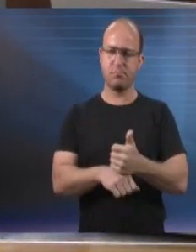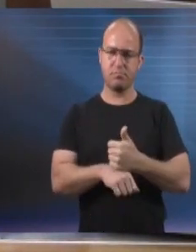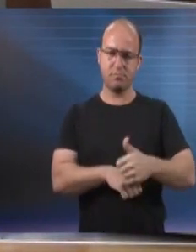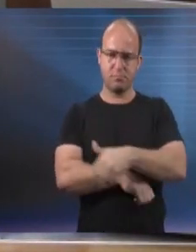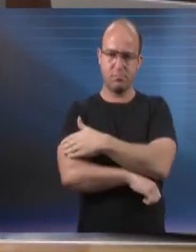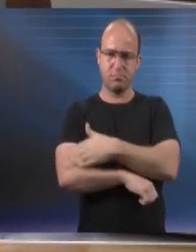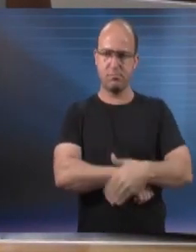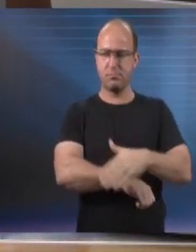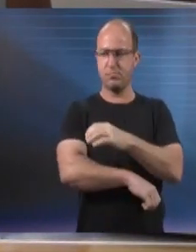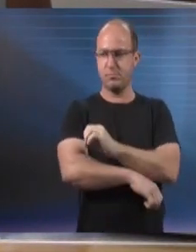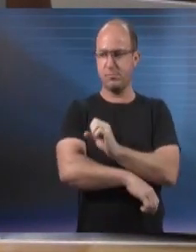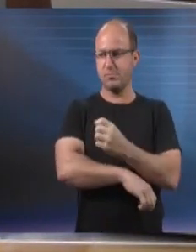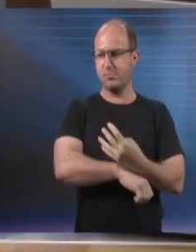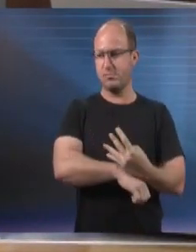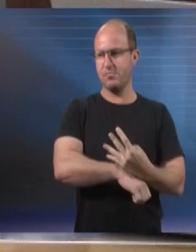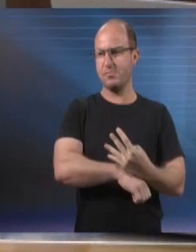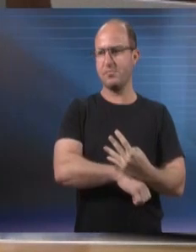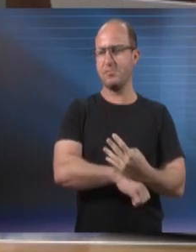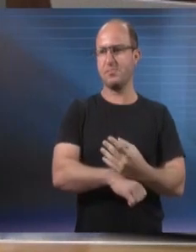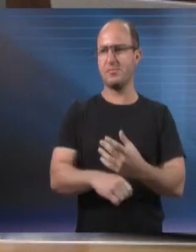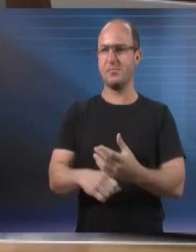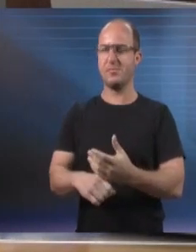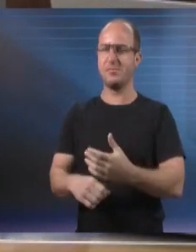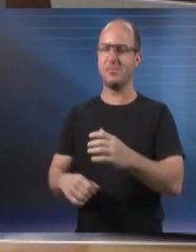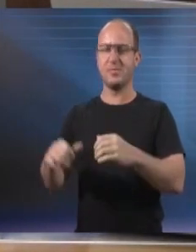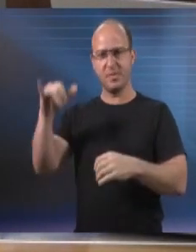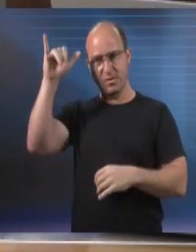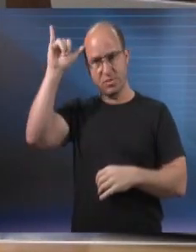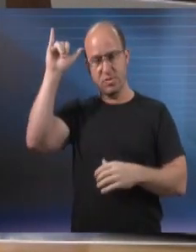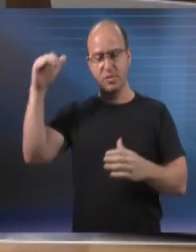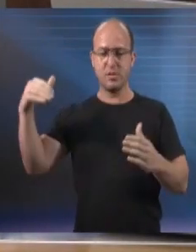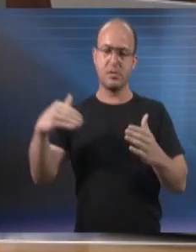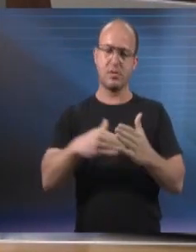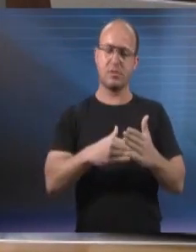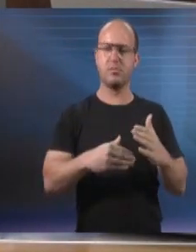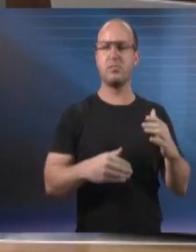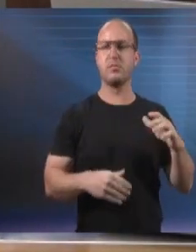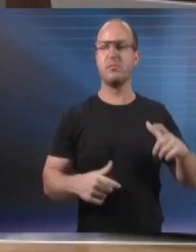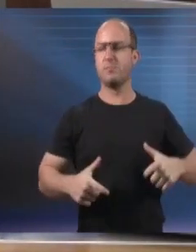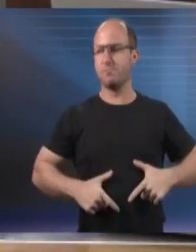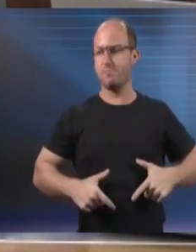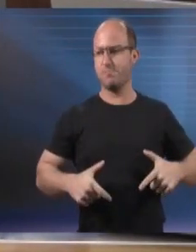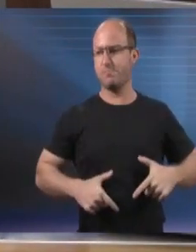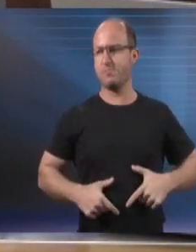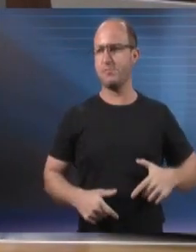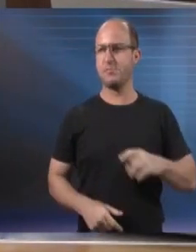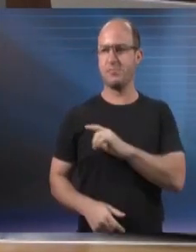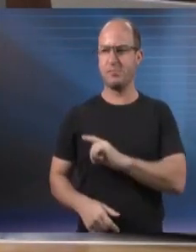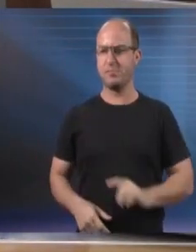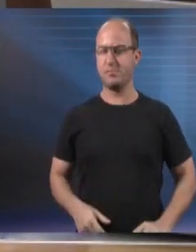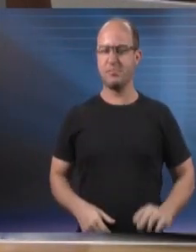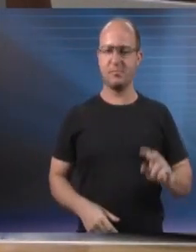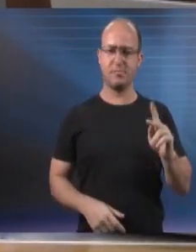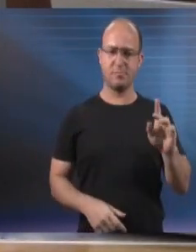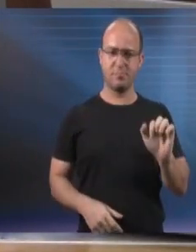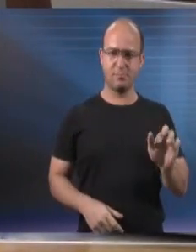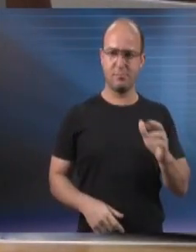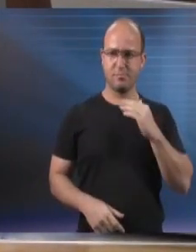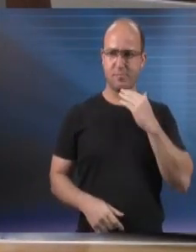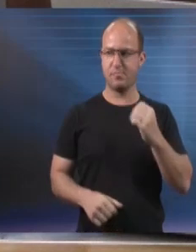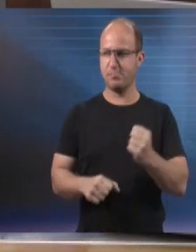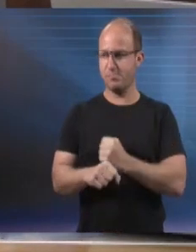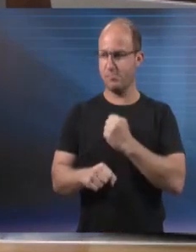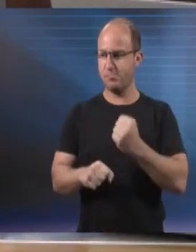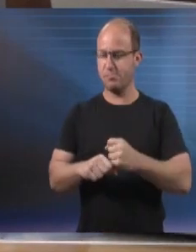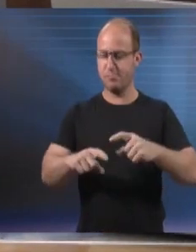na RN-064, trecho que liga o município de Touros ao município de Ceará Mirim. Requerimento do deputado Kleber Rodrigues: solicitando a construção